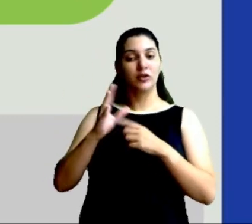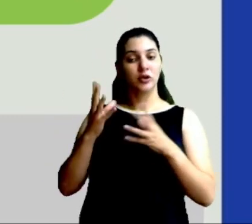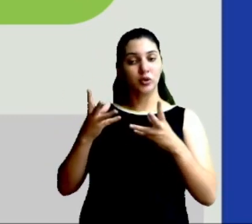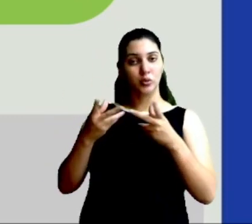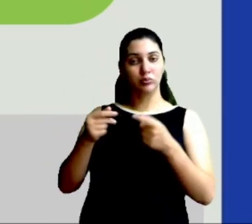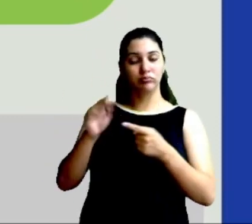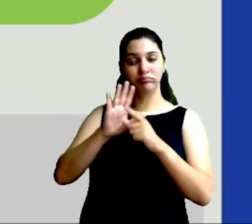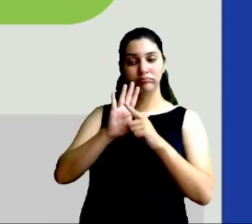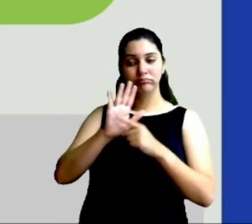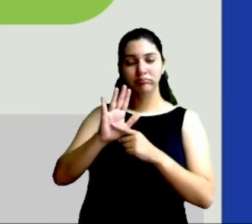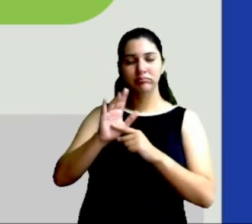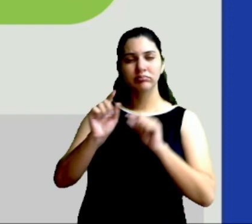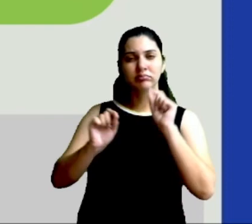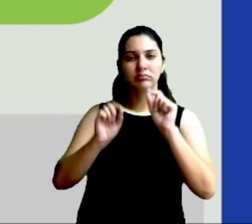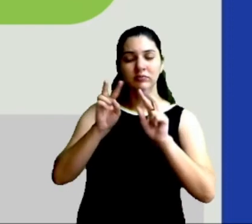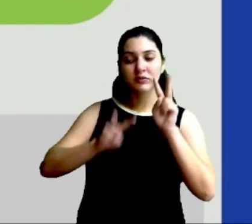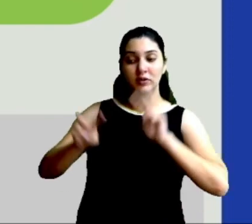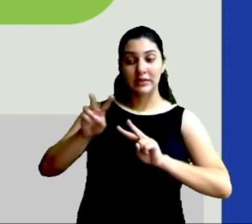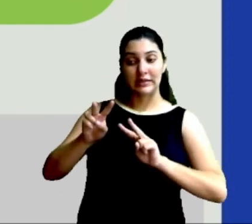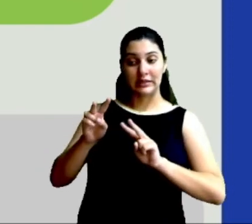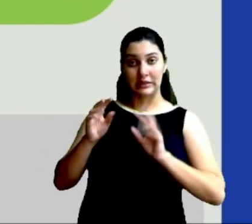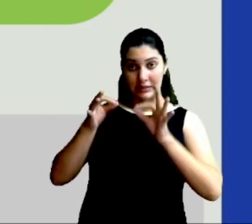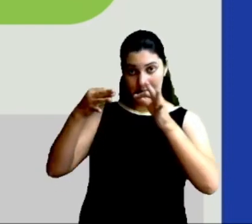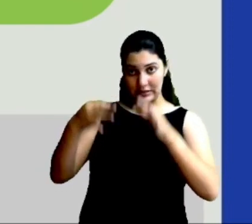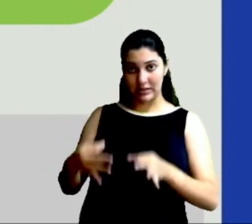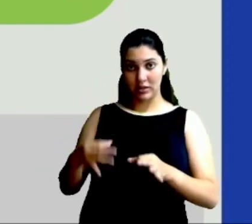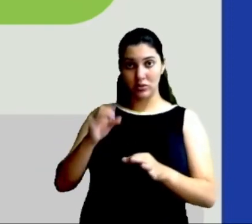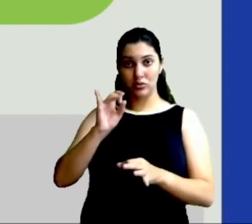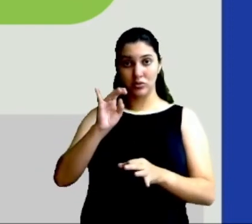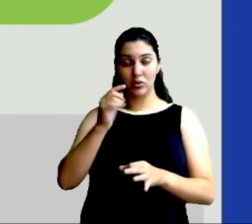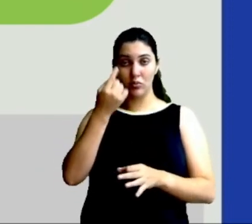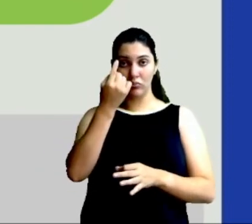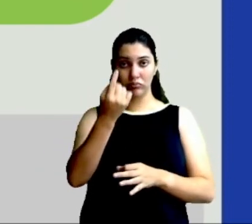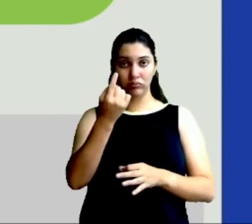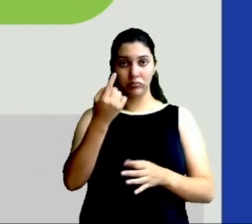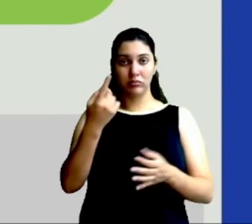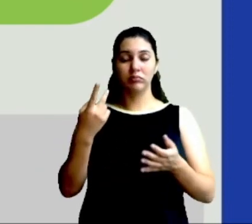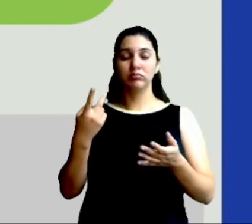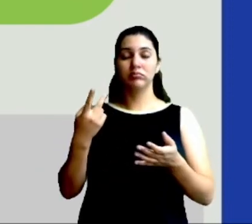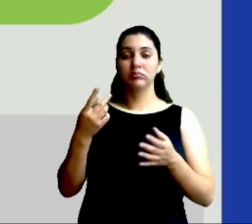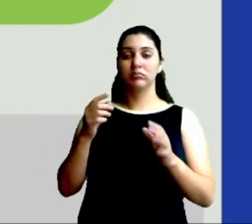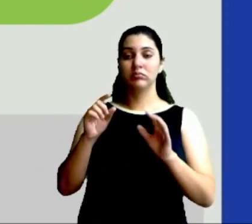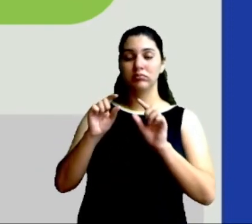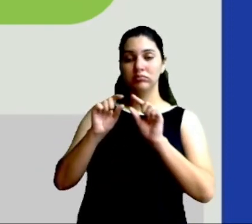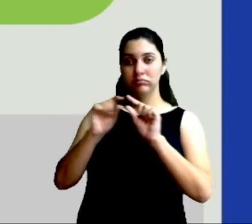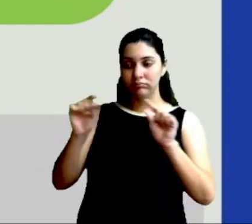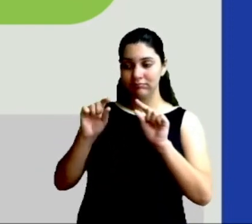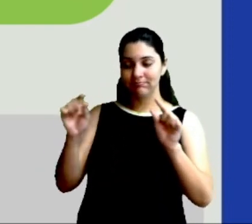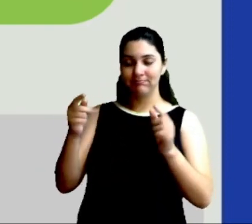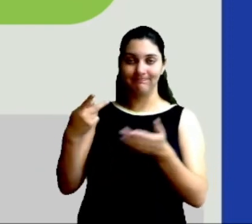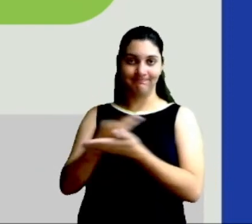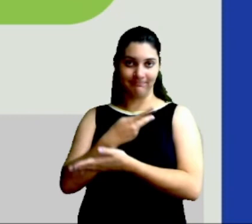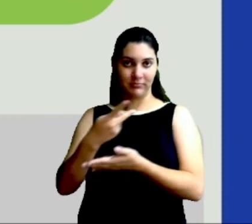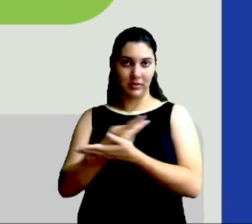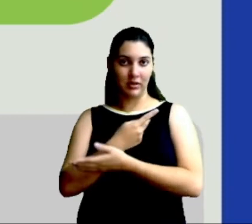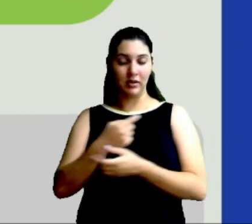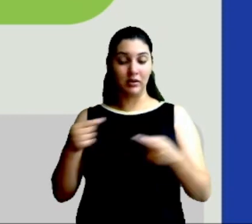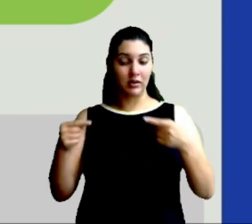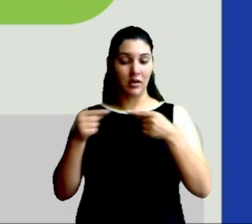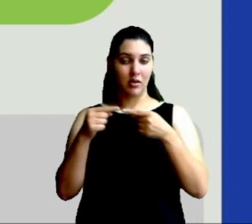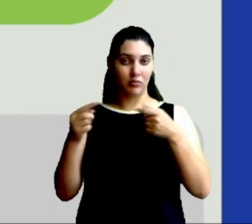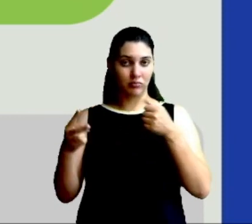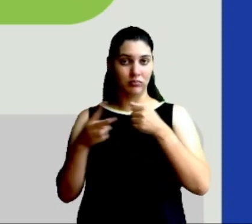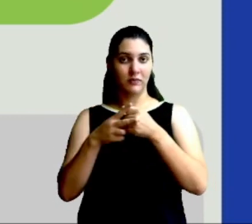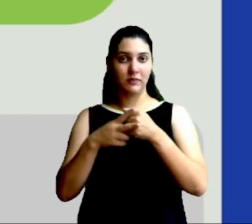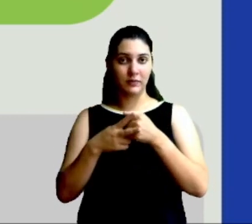para você ver se isso aí está correto. Apenas uma, gente, que está empregado corretamente o verbo de acordo com a